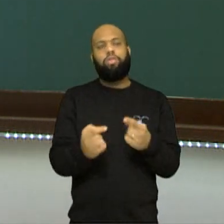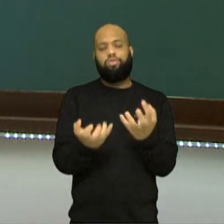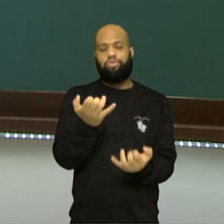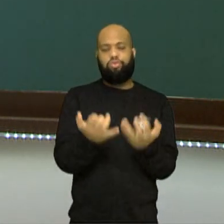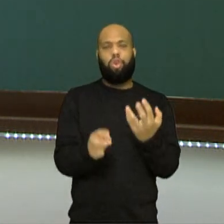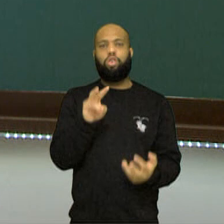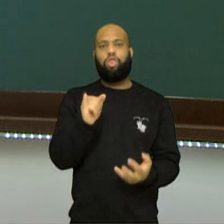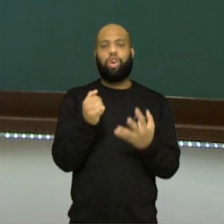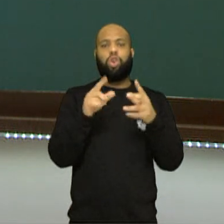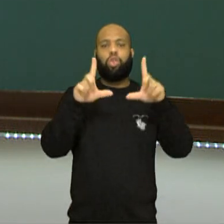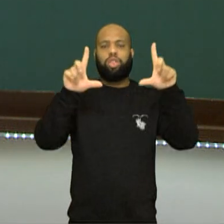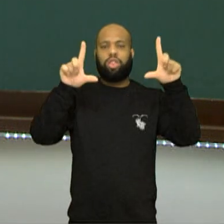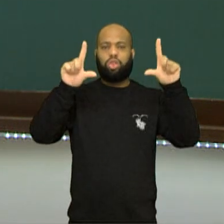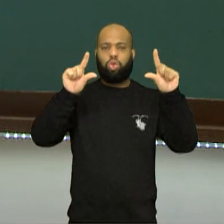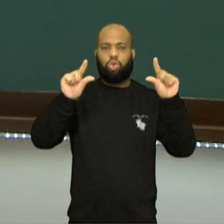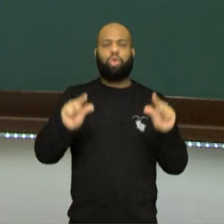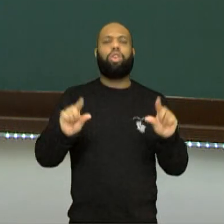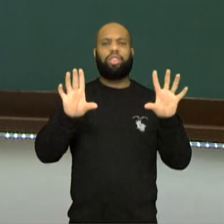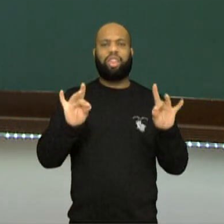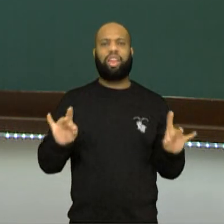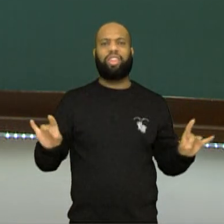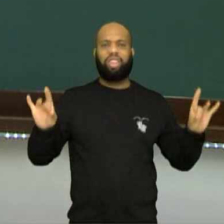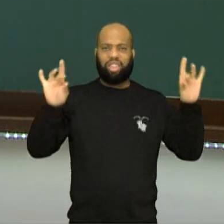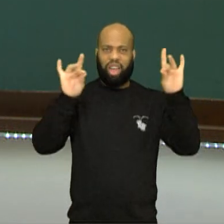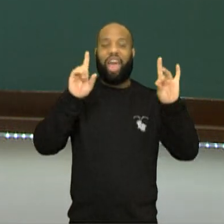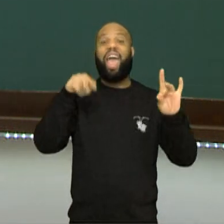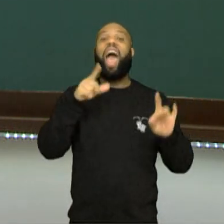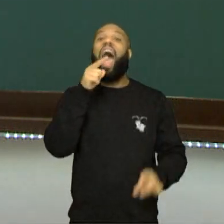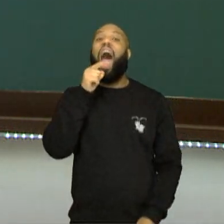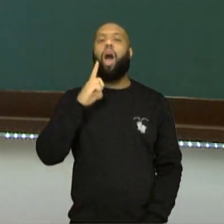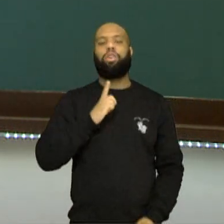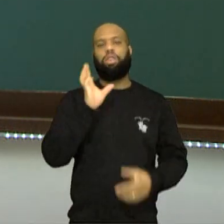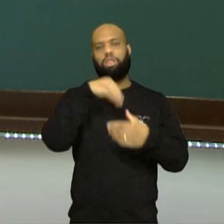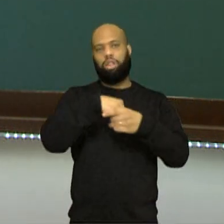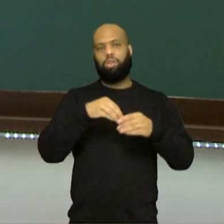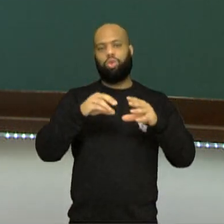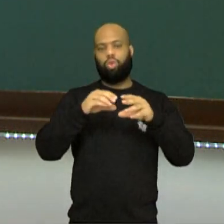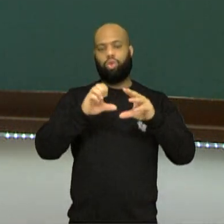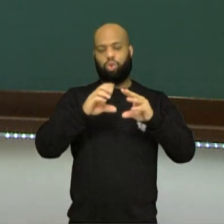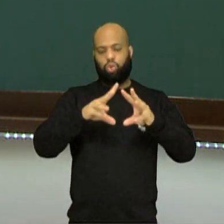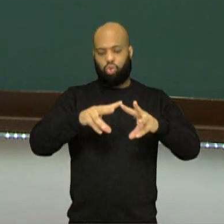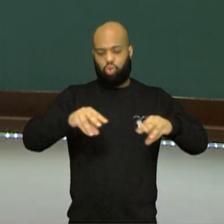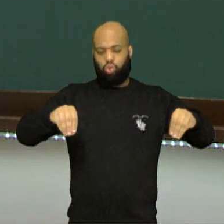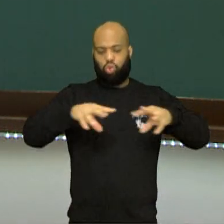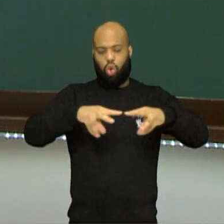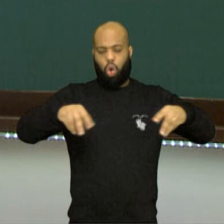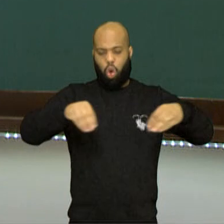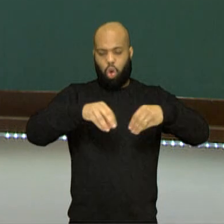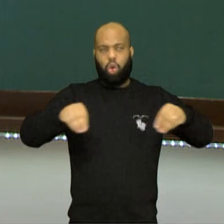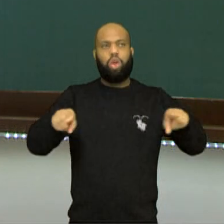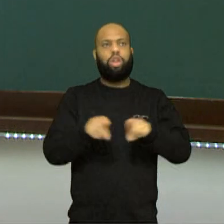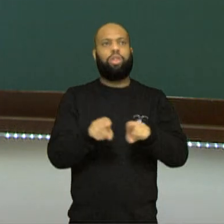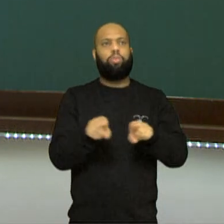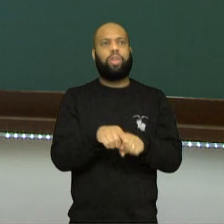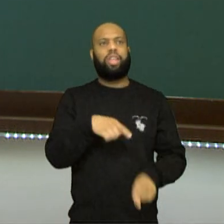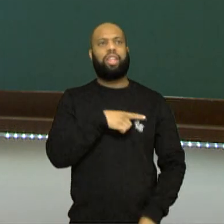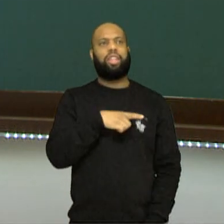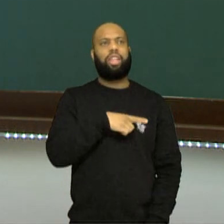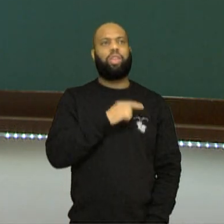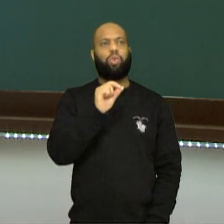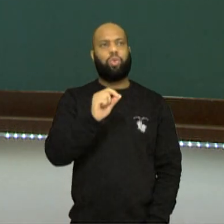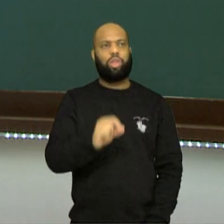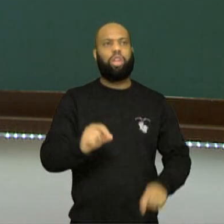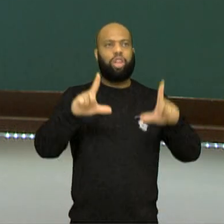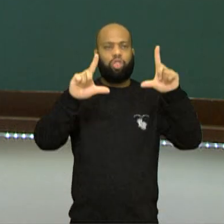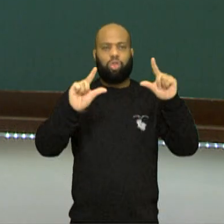vai diminuir a umidade, a água presente naquele solo. E ainda a quantidade de humus, que é uma matéria, que é um